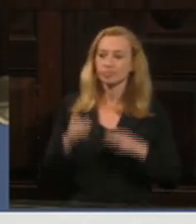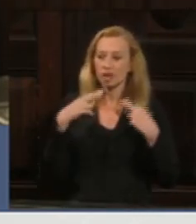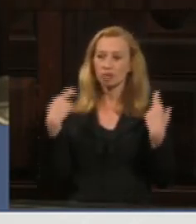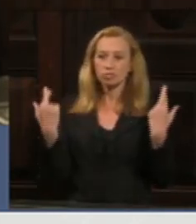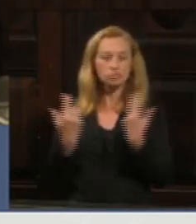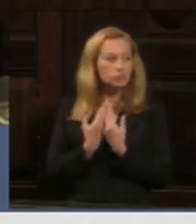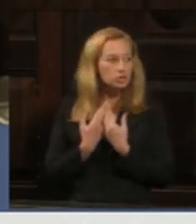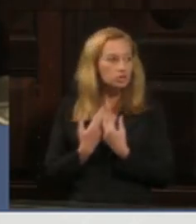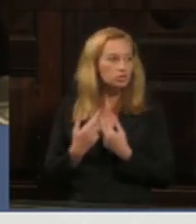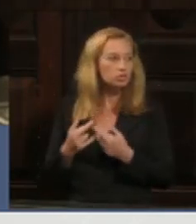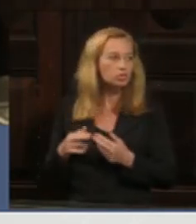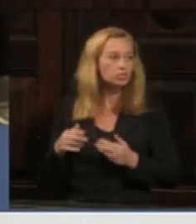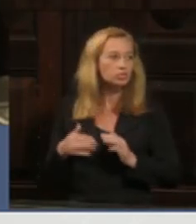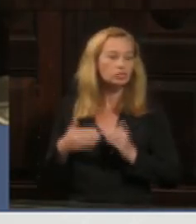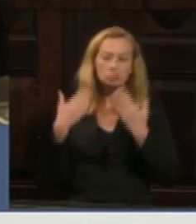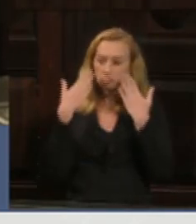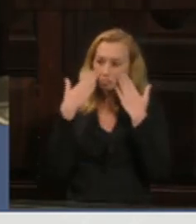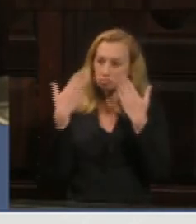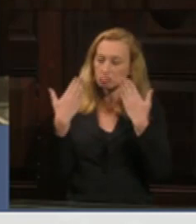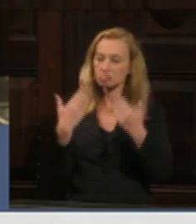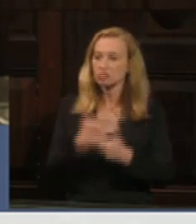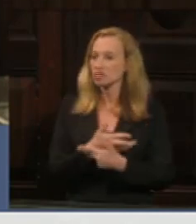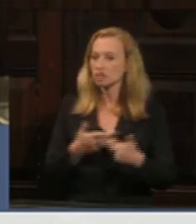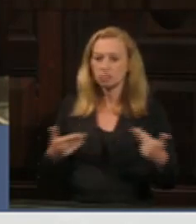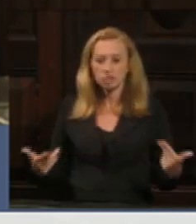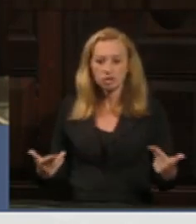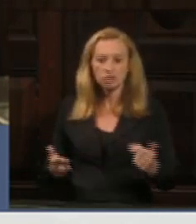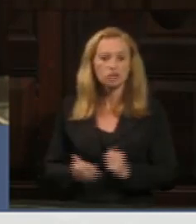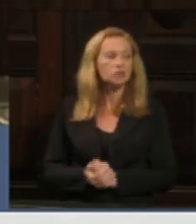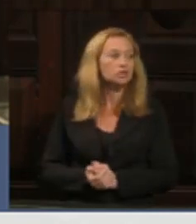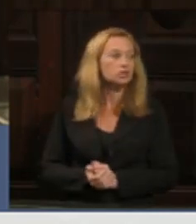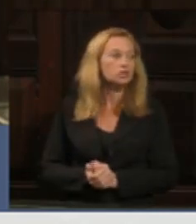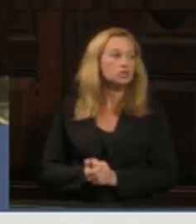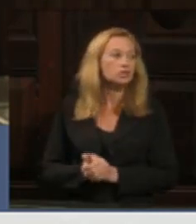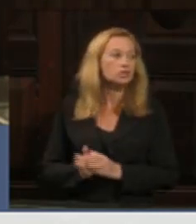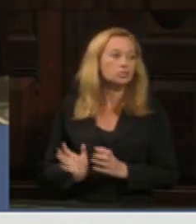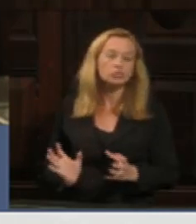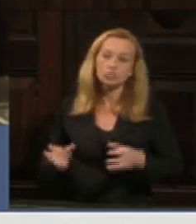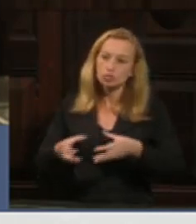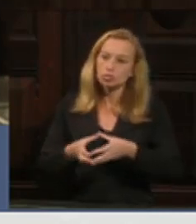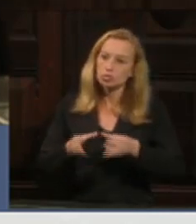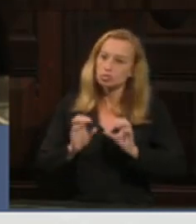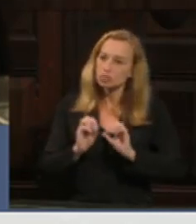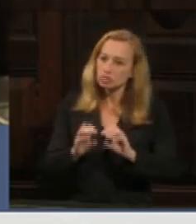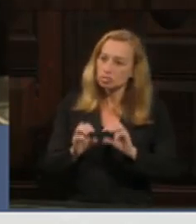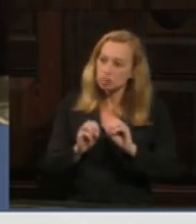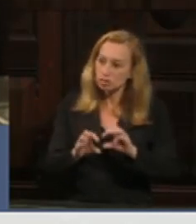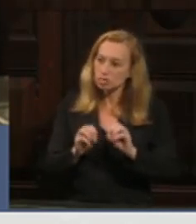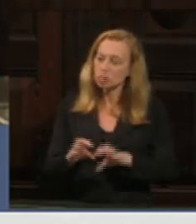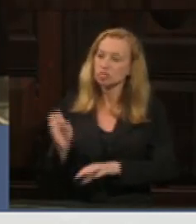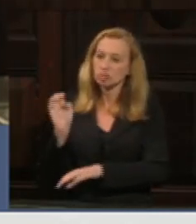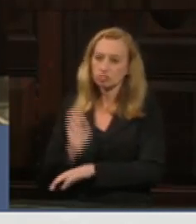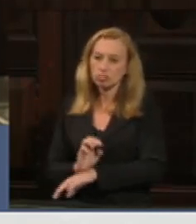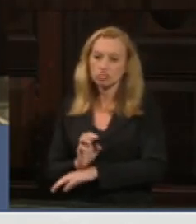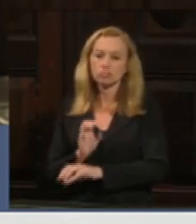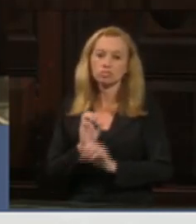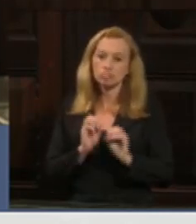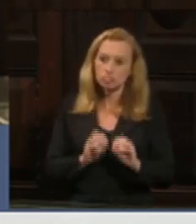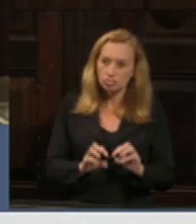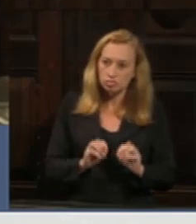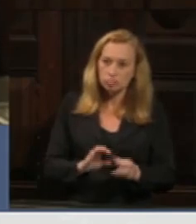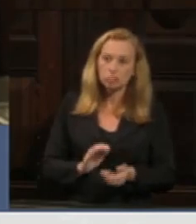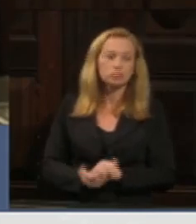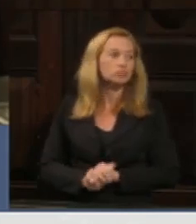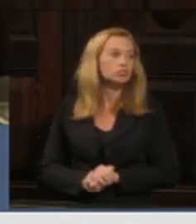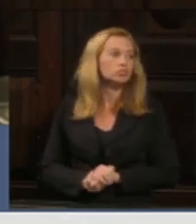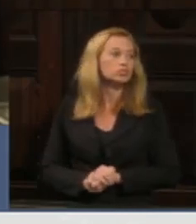ampla representação da comunidade educacional da rede estadual de educação, contou